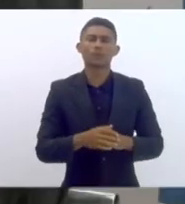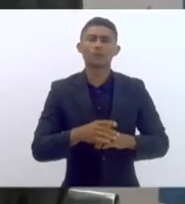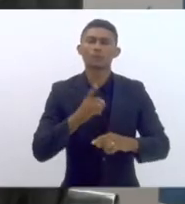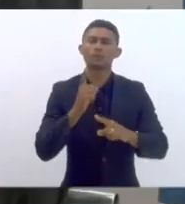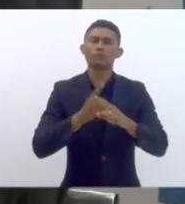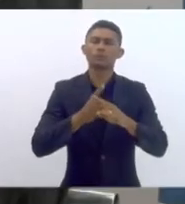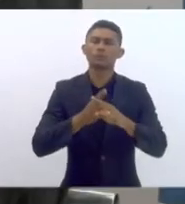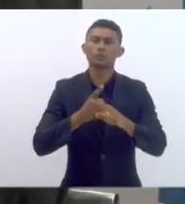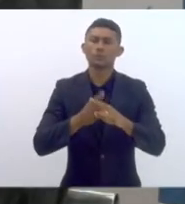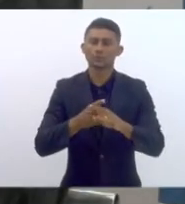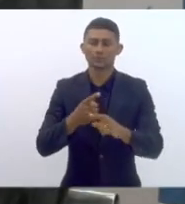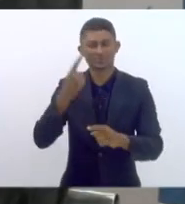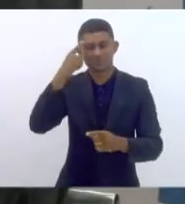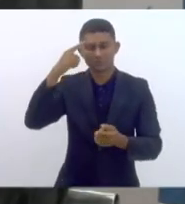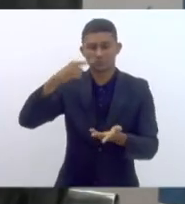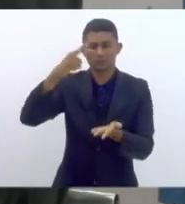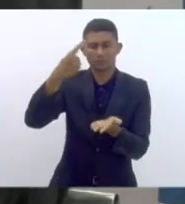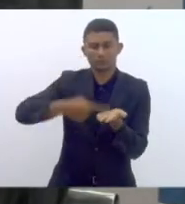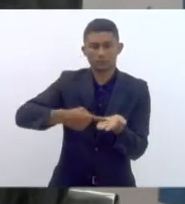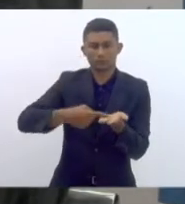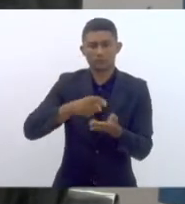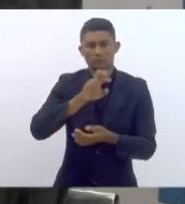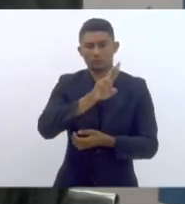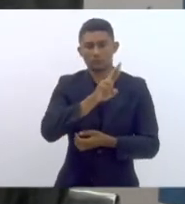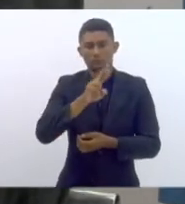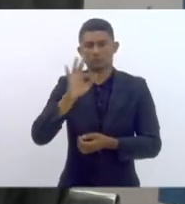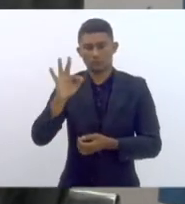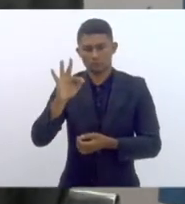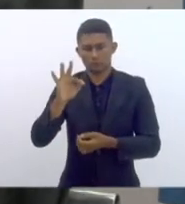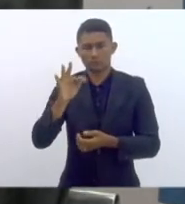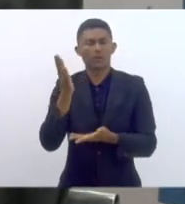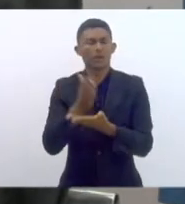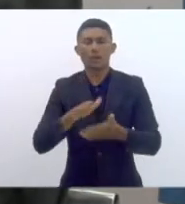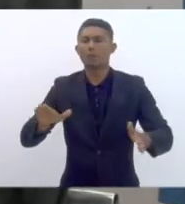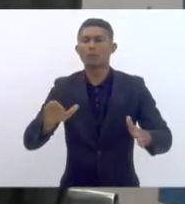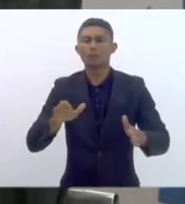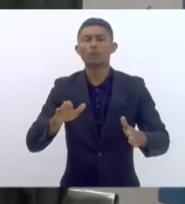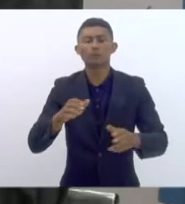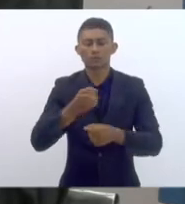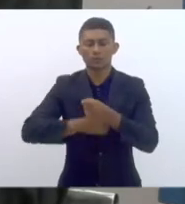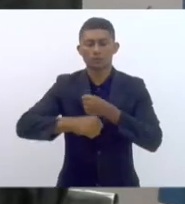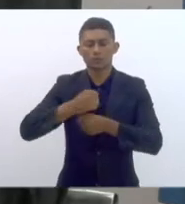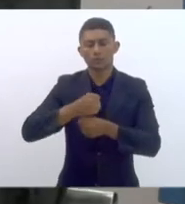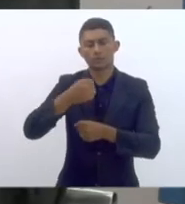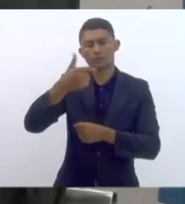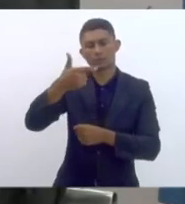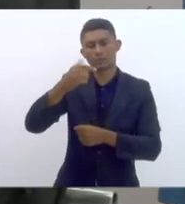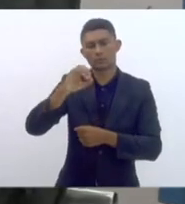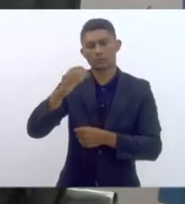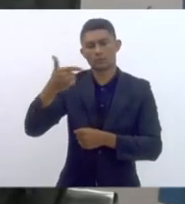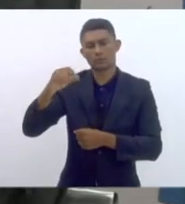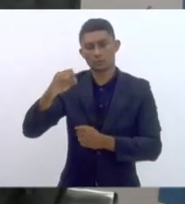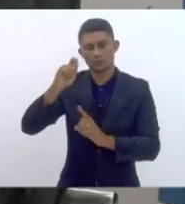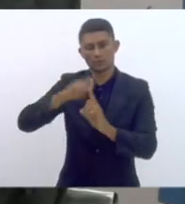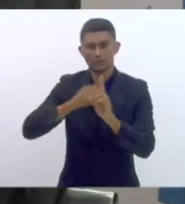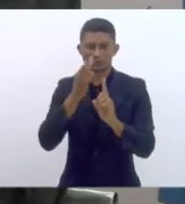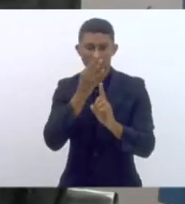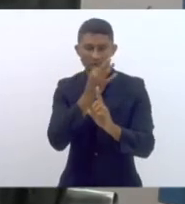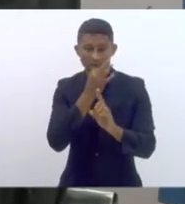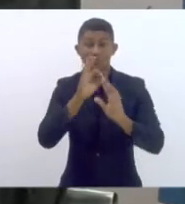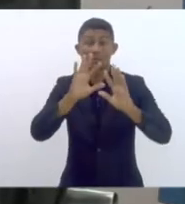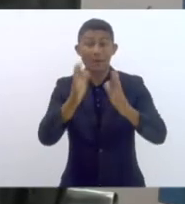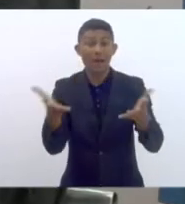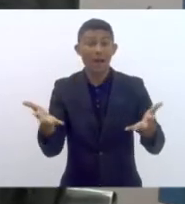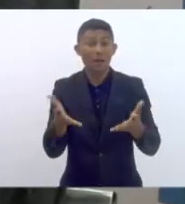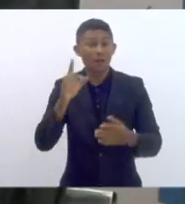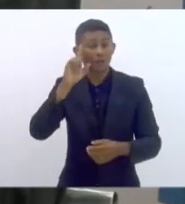o primeiro regime terminou em setembro de 20. Mas nós vamos assinar agora em 30